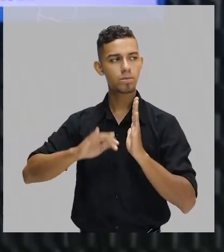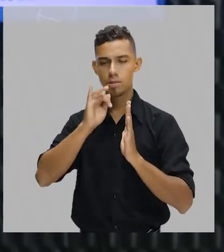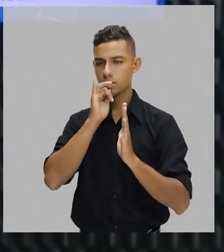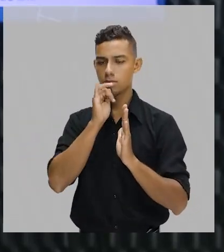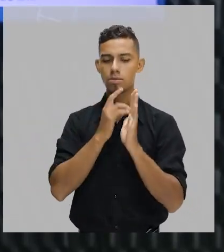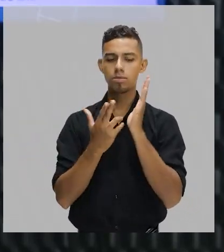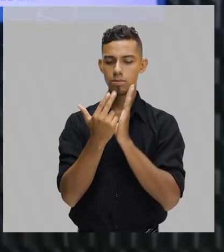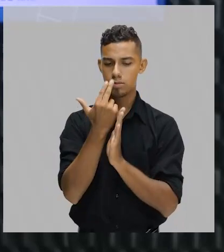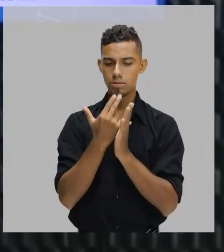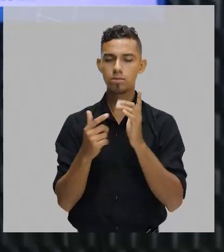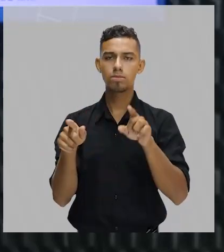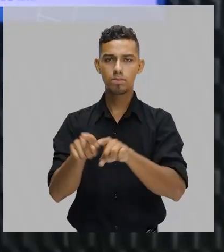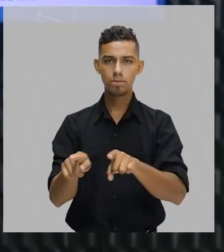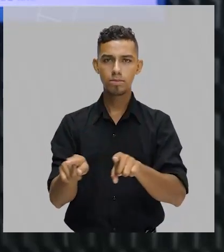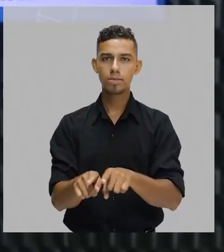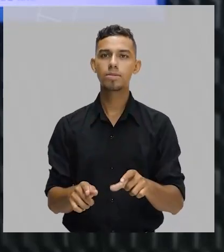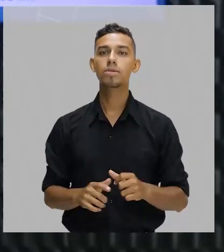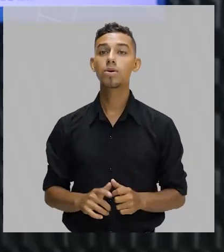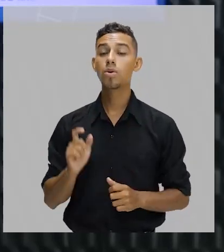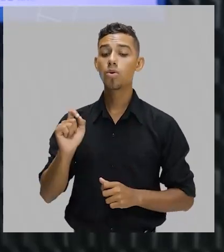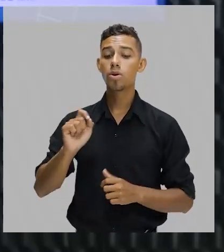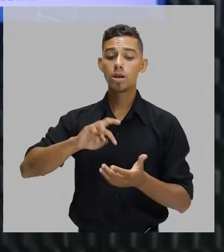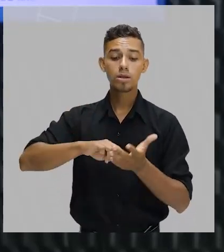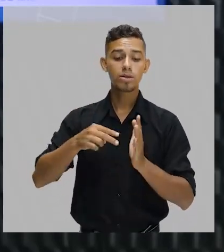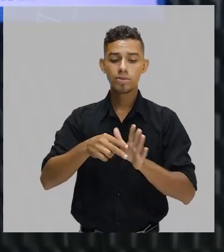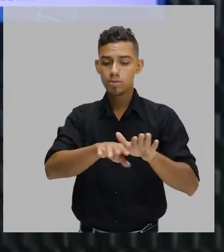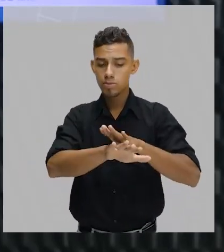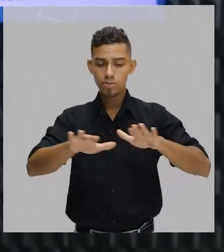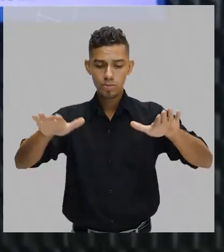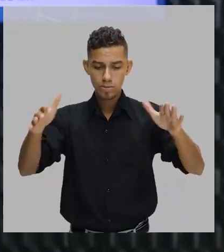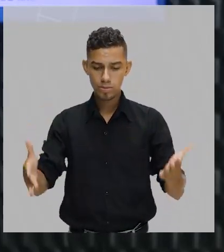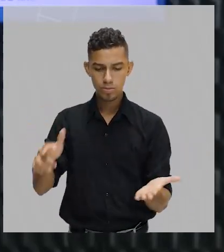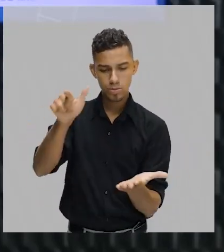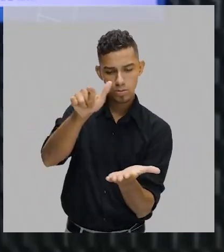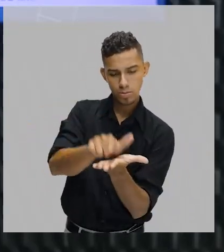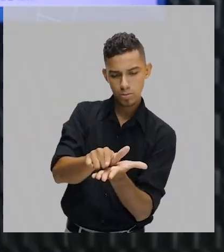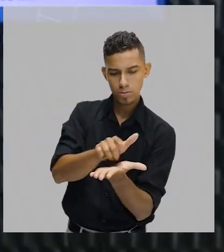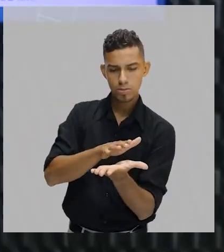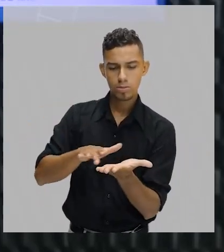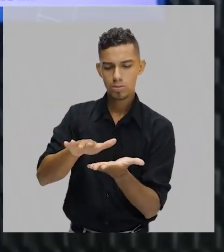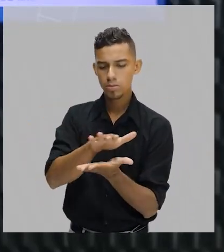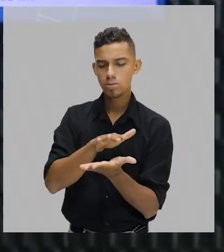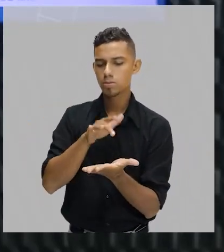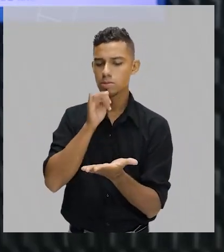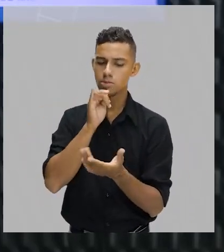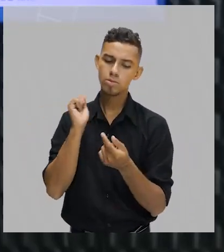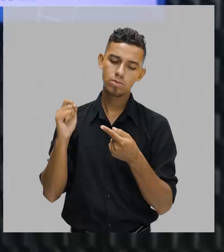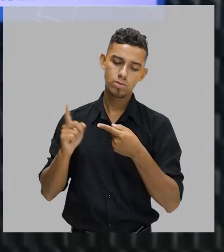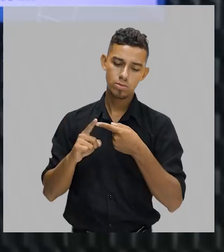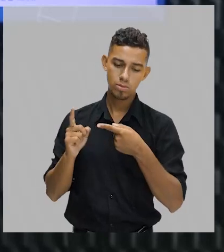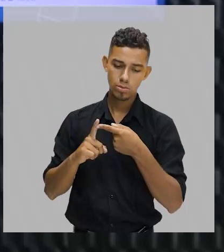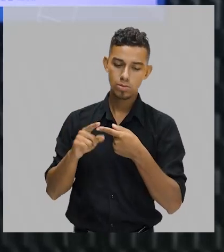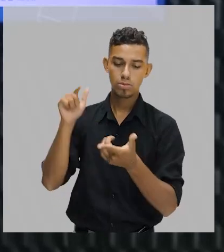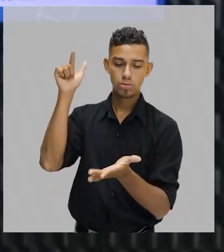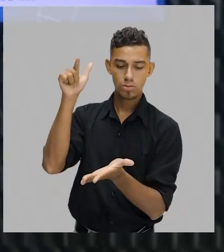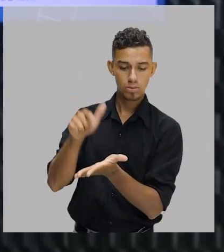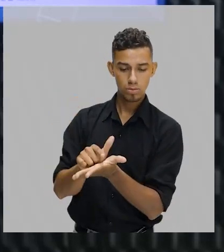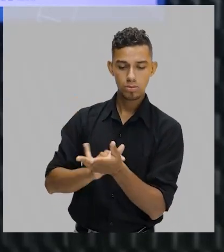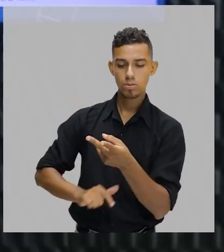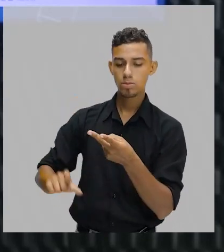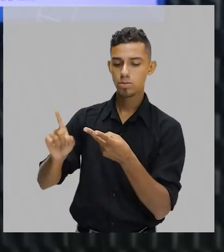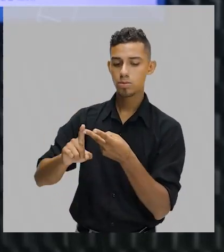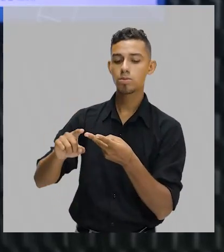desenhar também. Suporte. O que é o suporte? É onde eu vou fazer o meu desenho. Esse suporte pode ser uma folha de